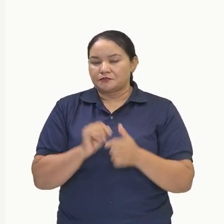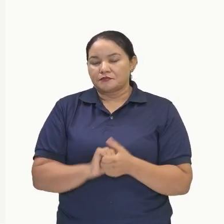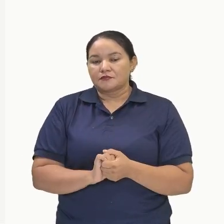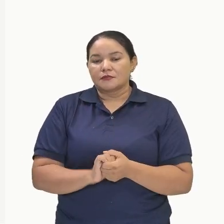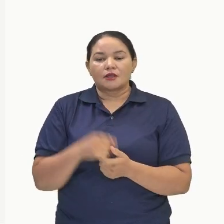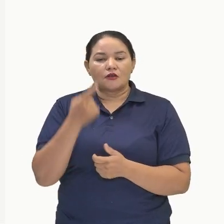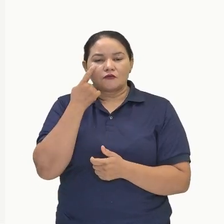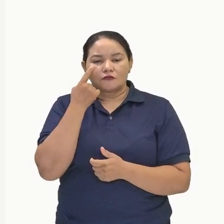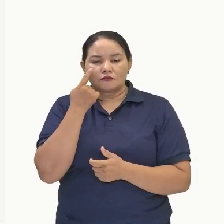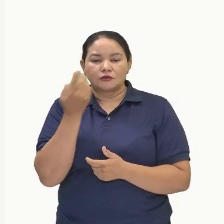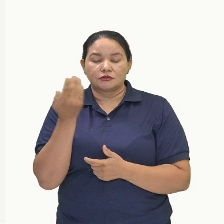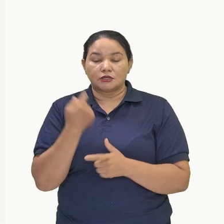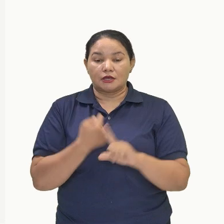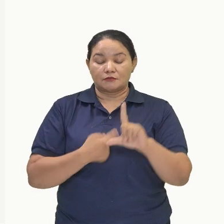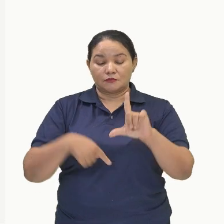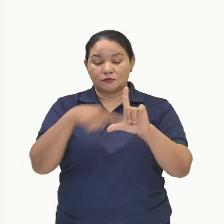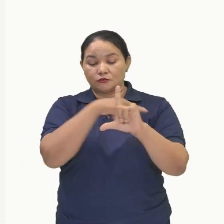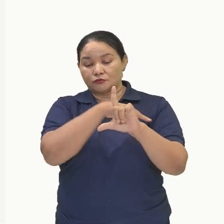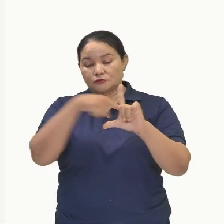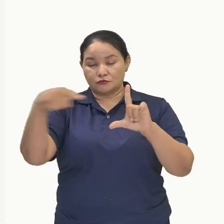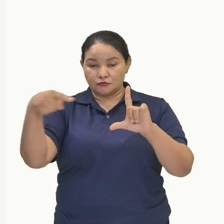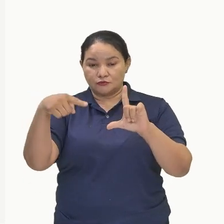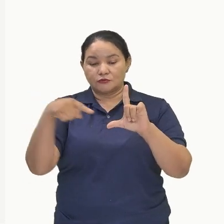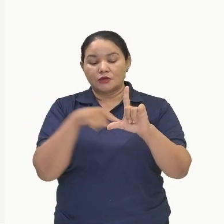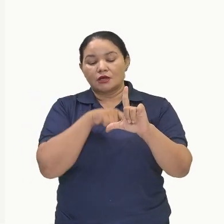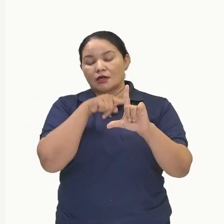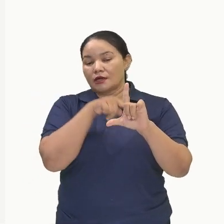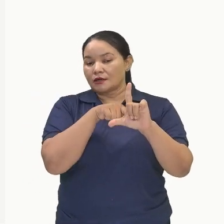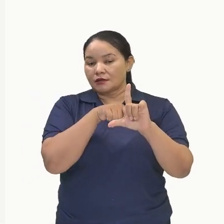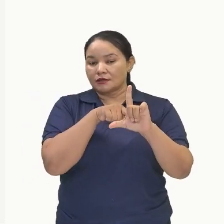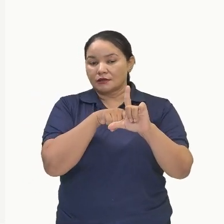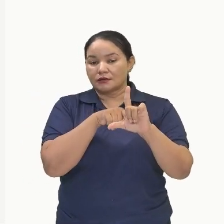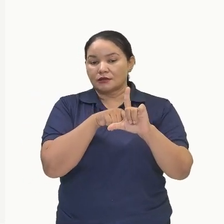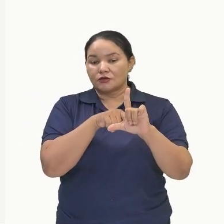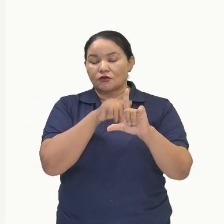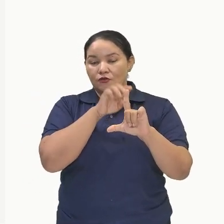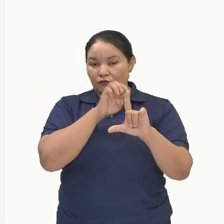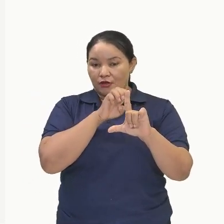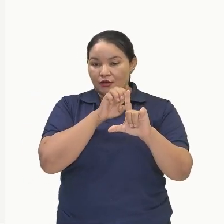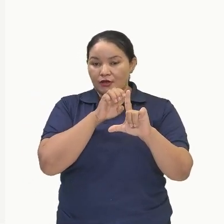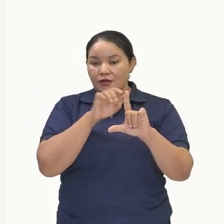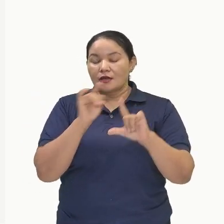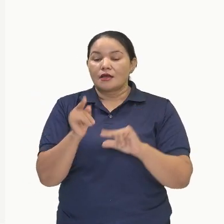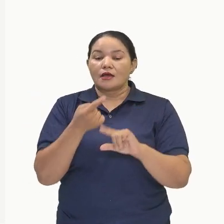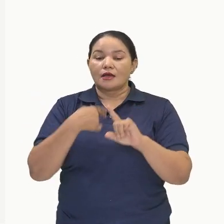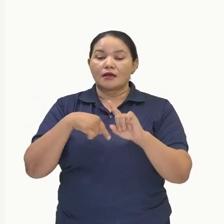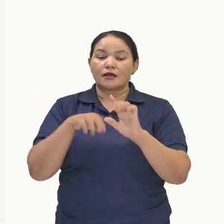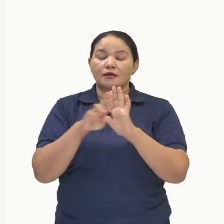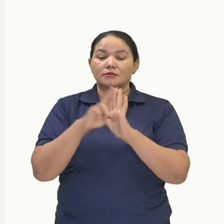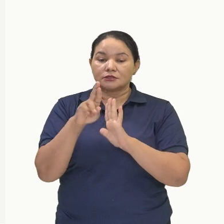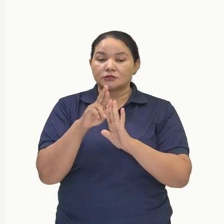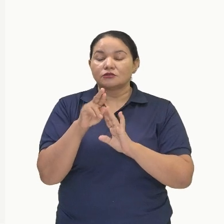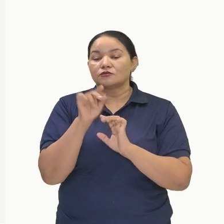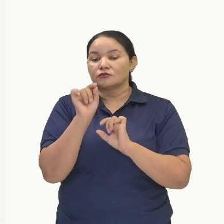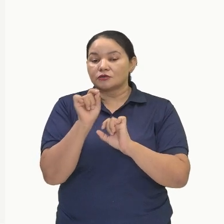esse ponto aqui, onde o gráfico começa e toca o eixo das ordenadas, é exatamente a força